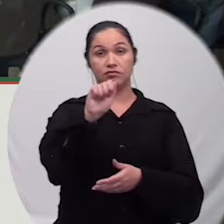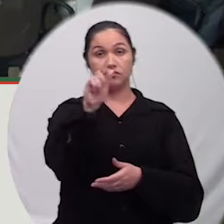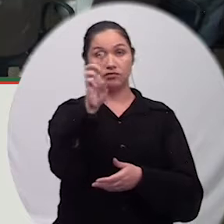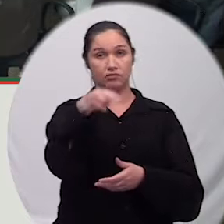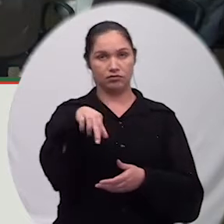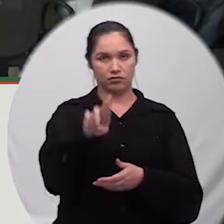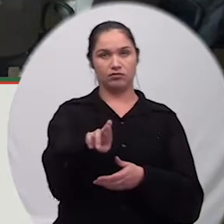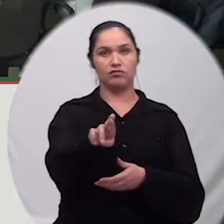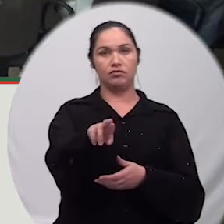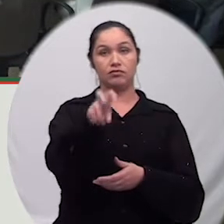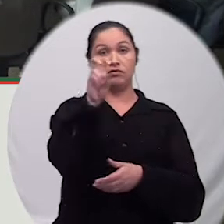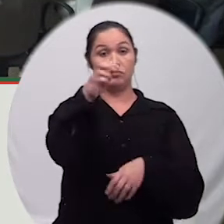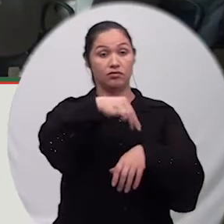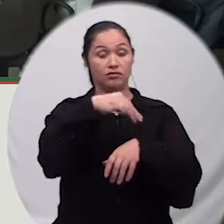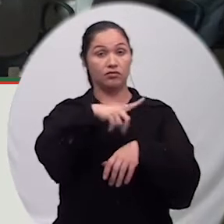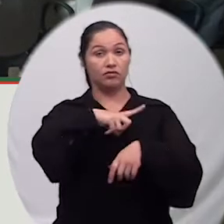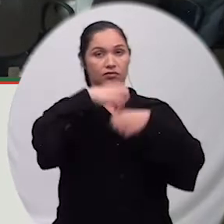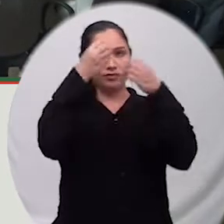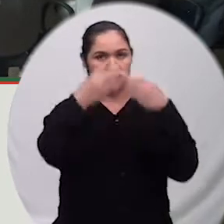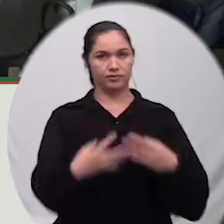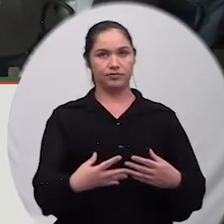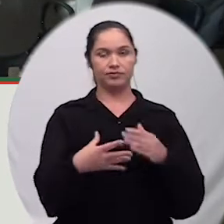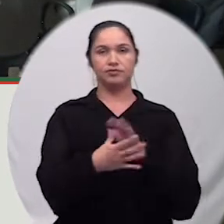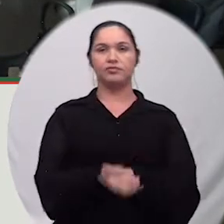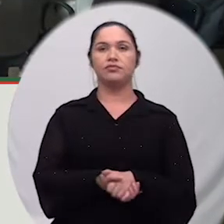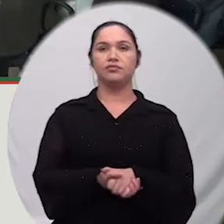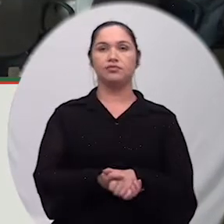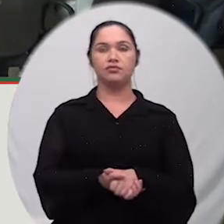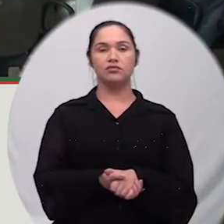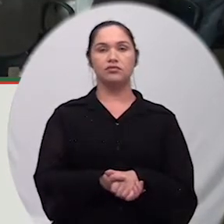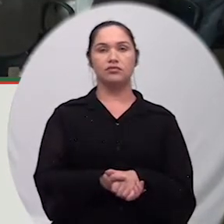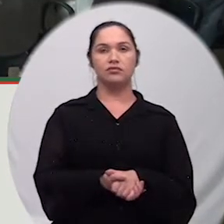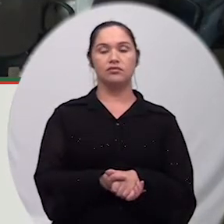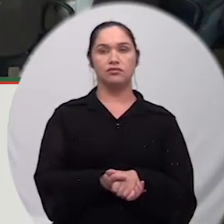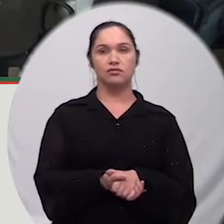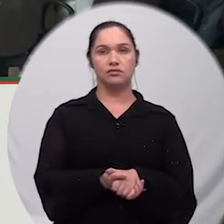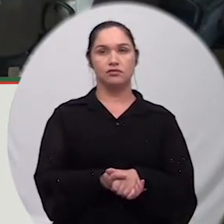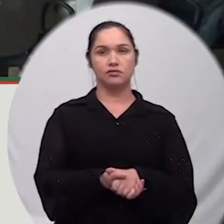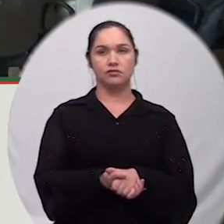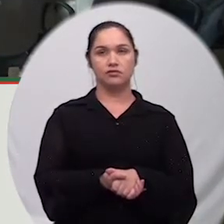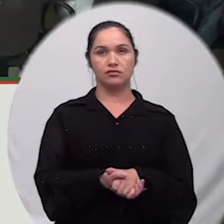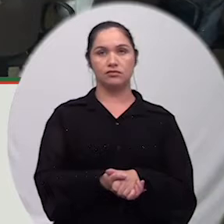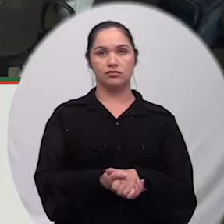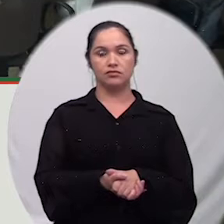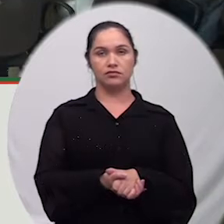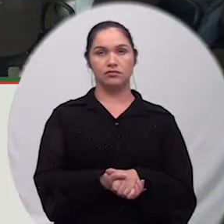Excelência dispõe de 5 minutos. Fica aí, homem.